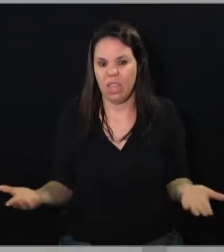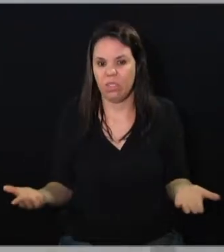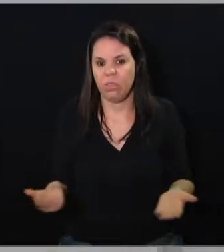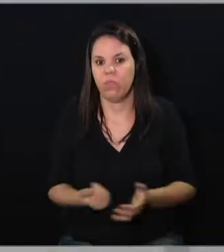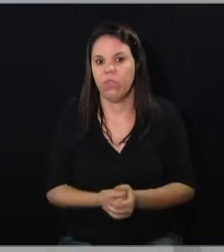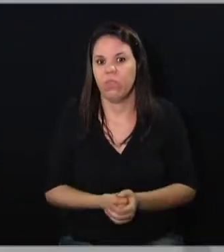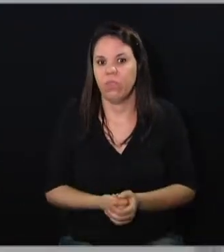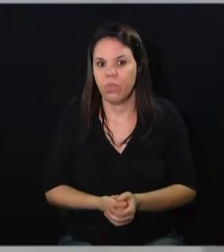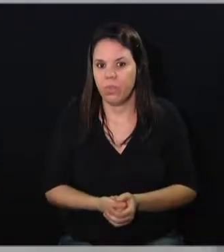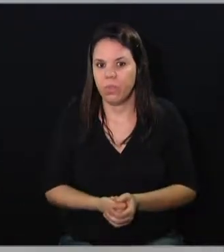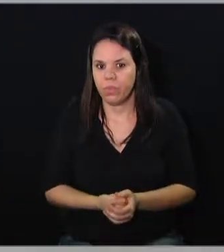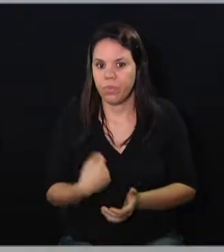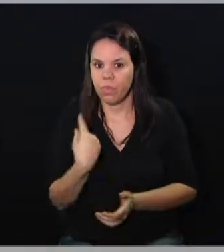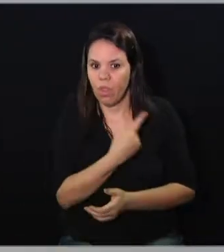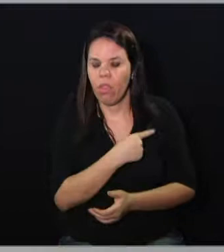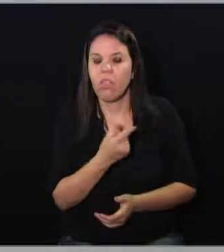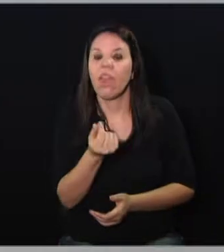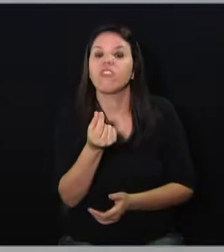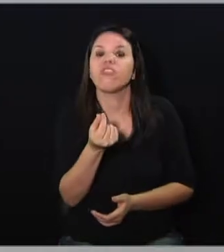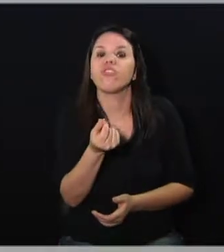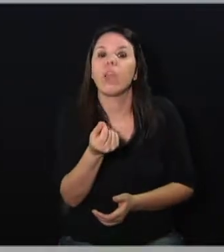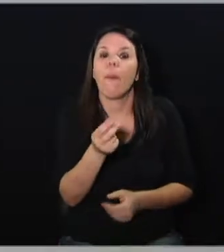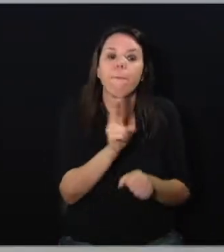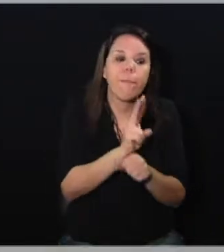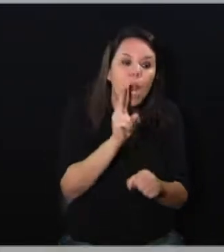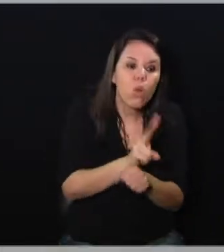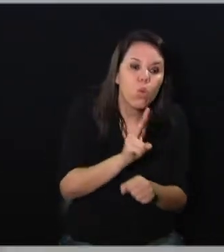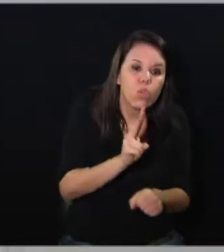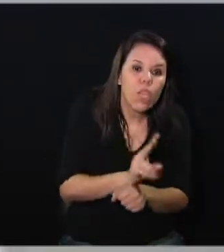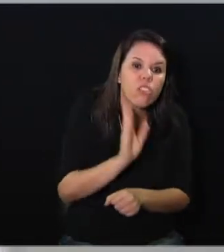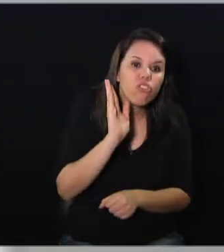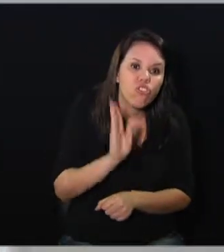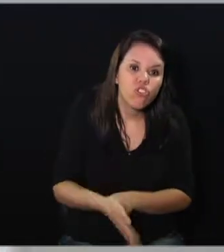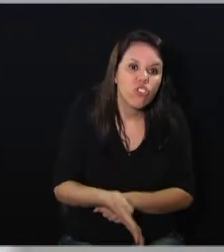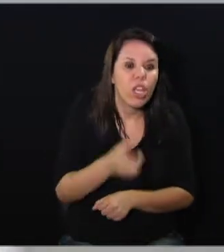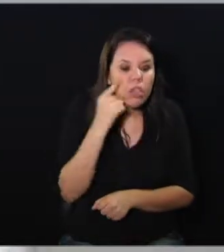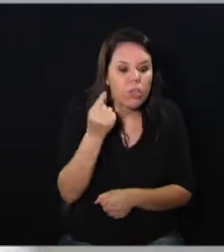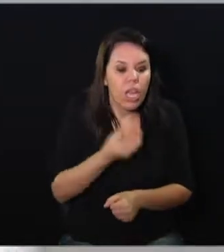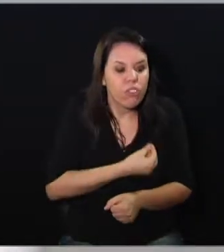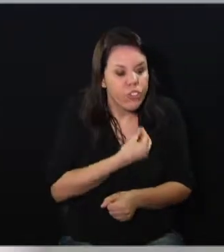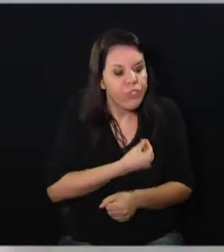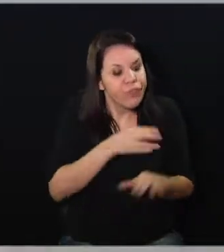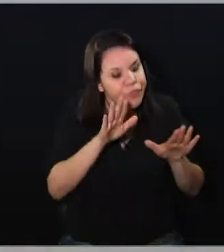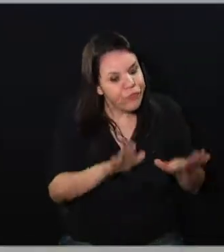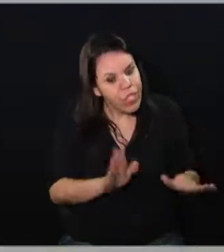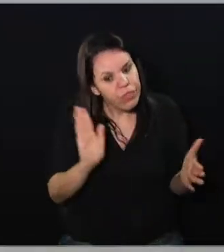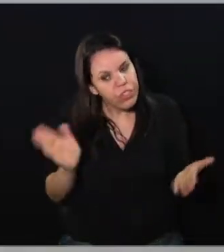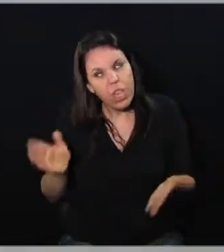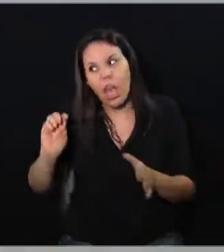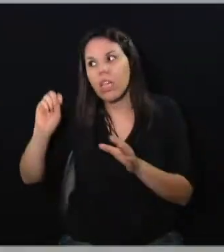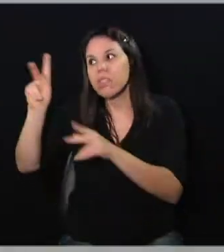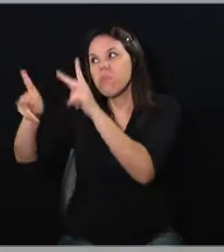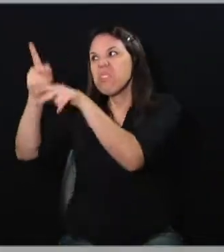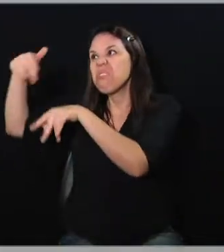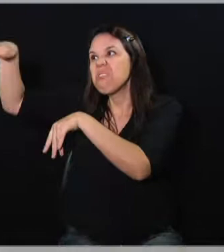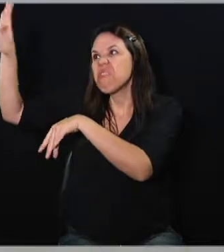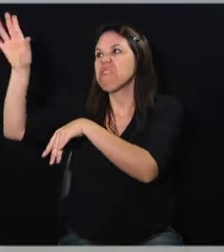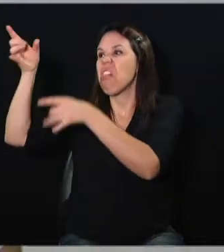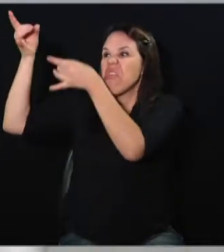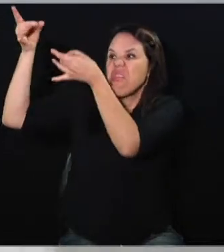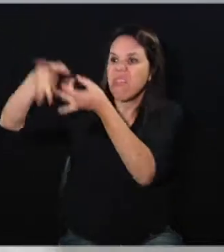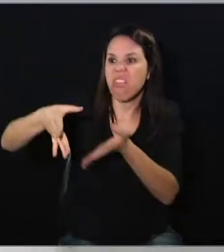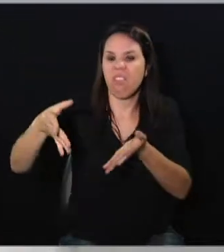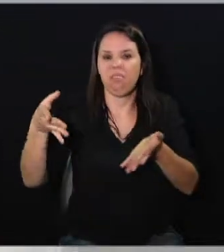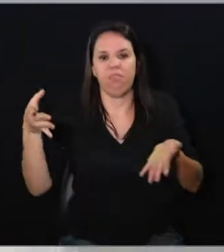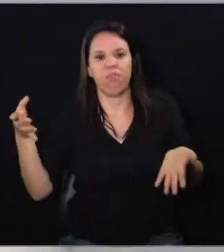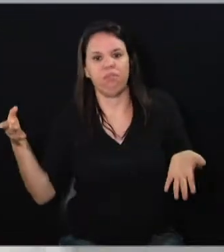Porque o que nós temos de dinheiro é para tratar dos gatos que vivem aqui na Lagoa e não daquele que as pessoas irresponsavelmente abandonam